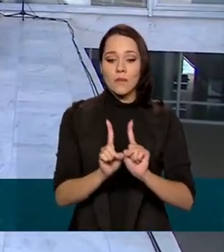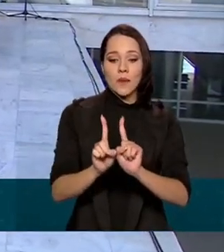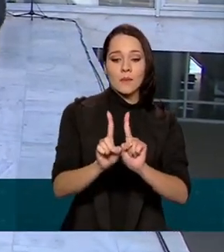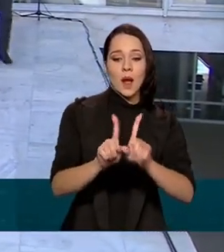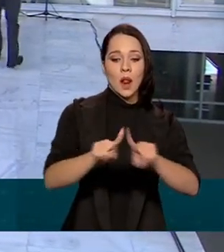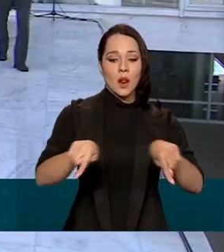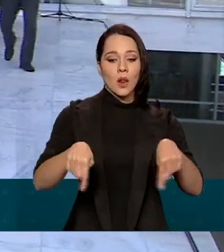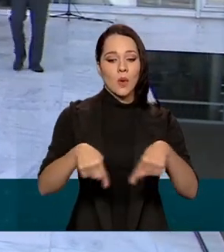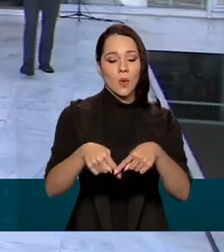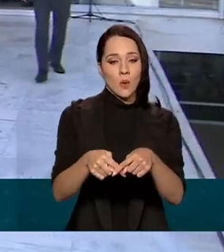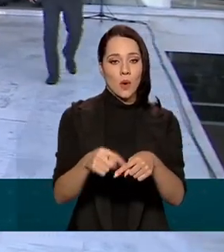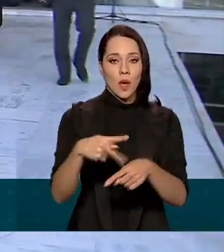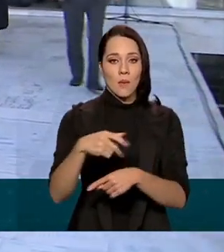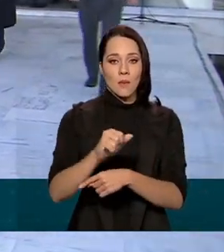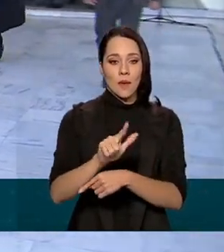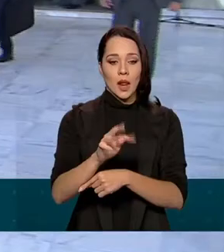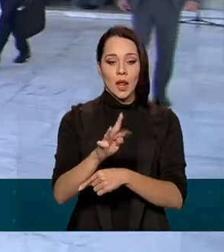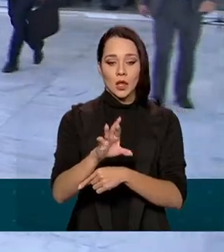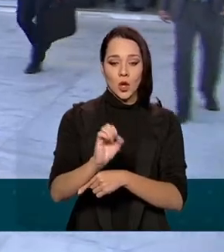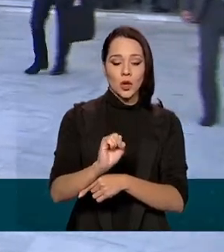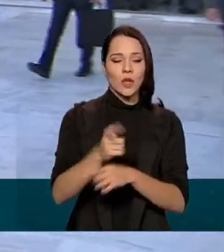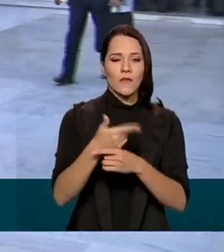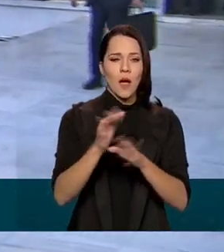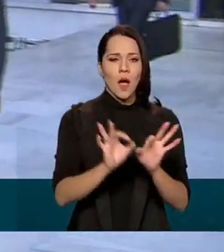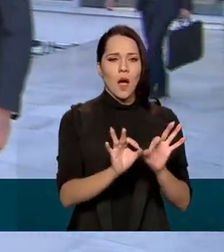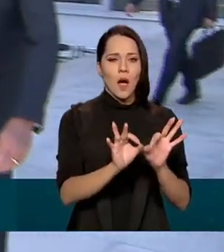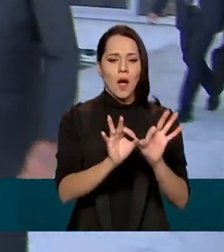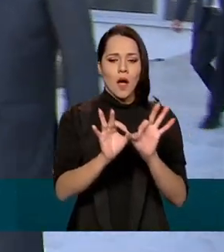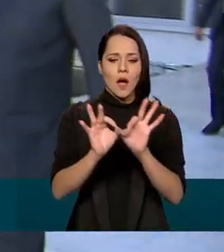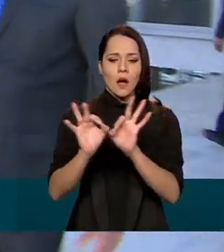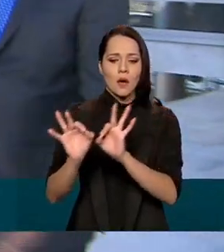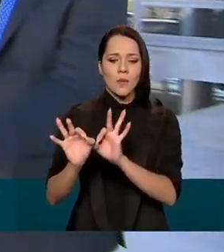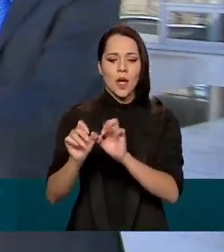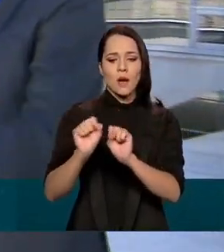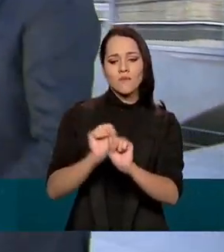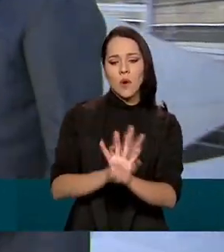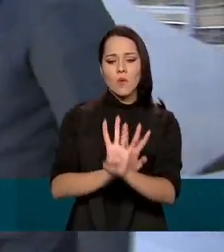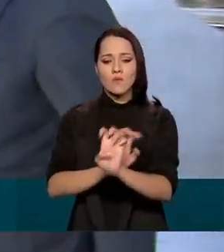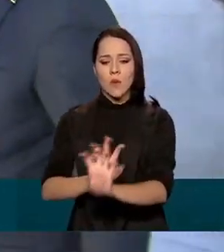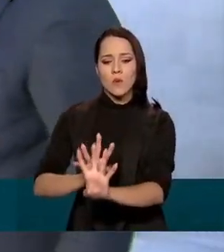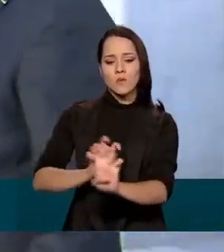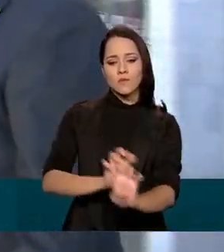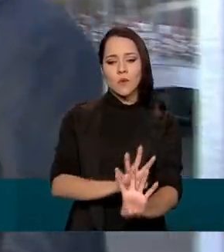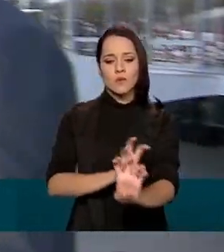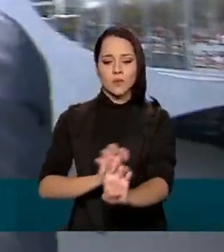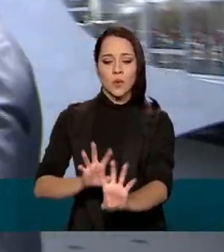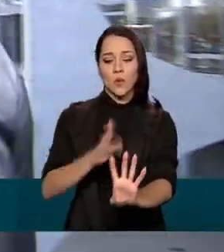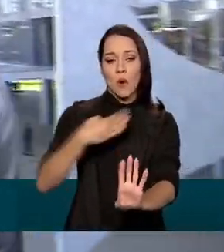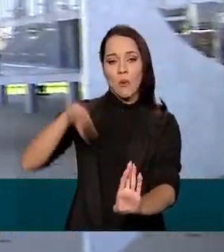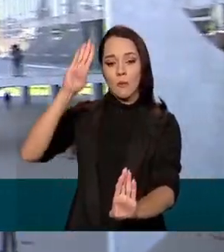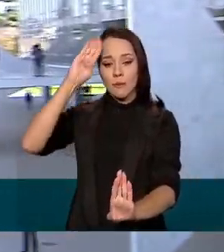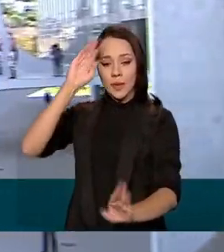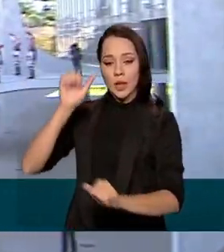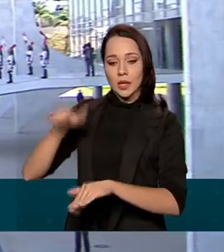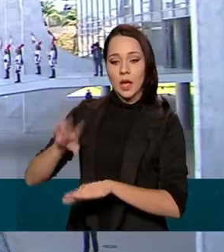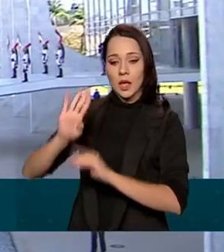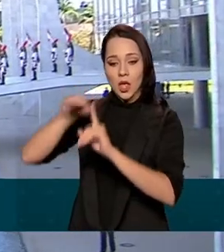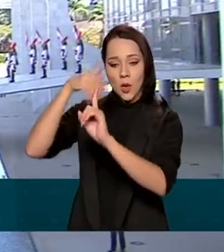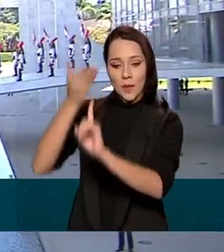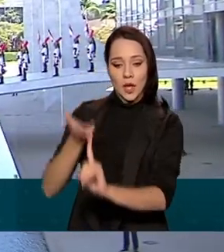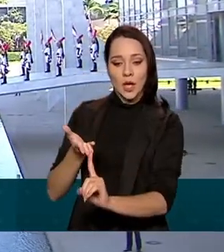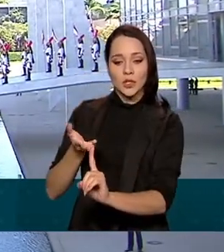parlatório e eles vão acompanhar um desfile militar que será executado aí em